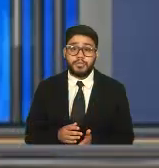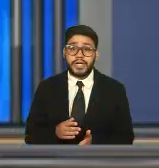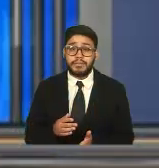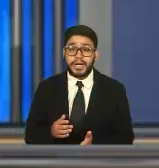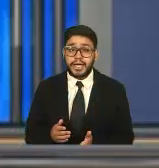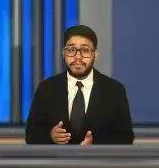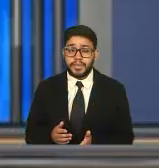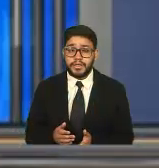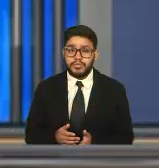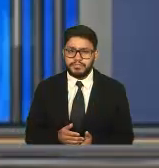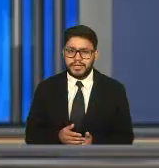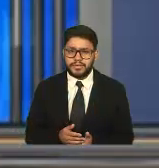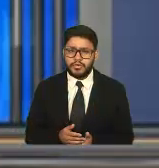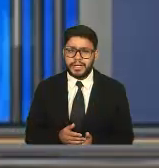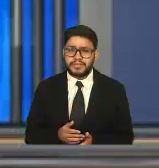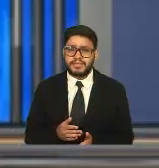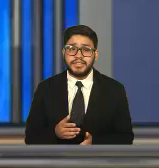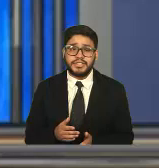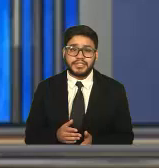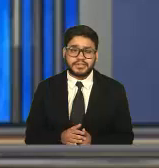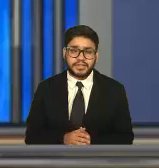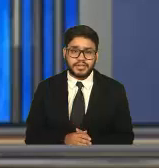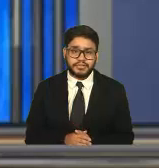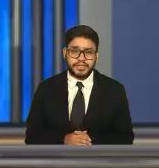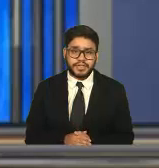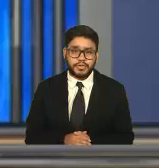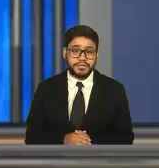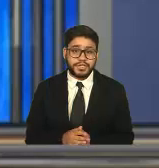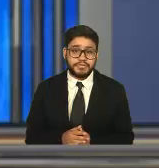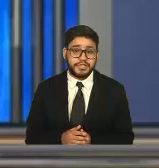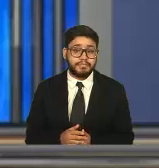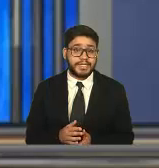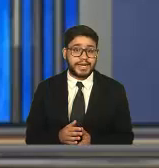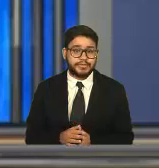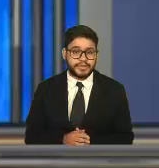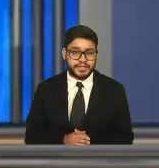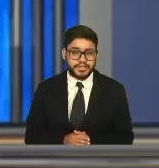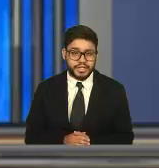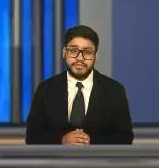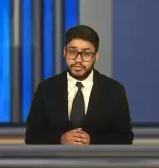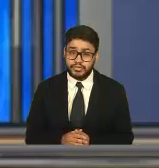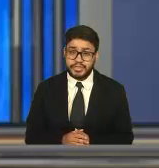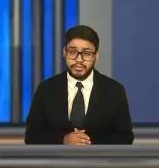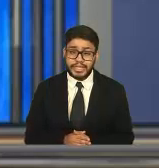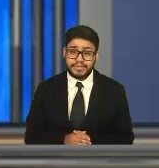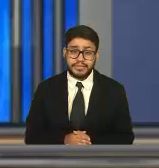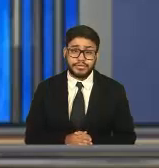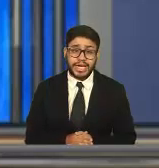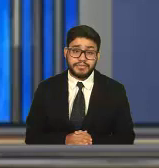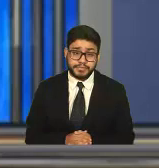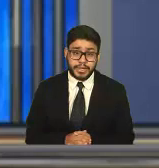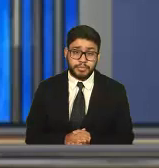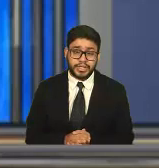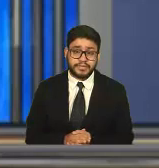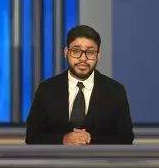restaurante popular em e o espaço que completa 100 dias nessa quinta-feira tem o objetivo de ampliar a oferta de refeições adequadas